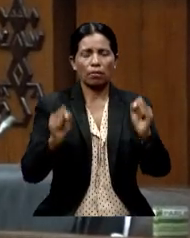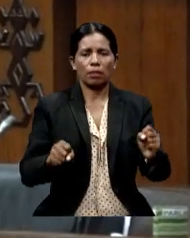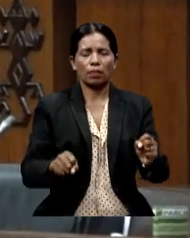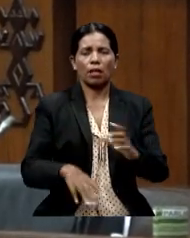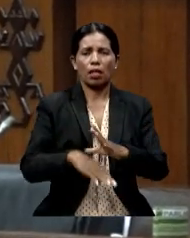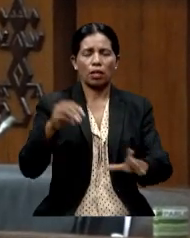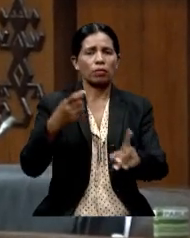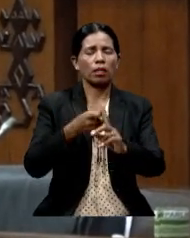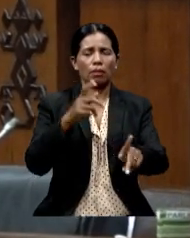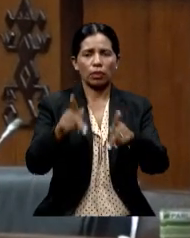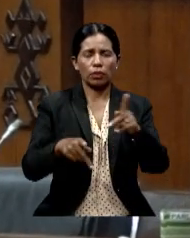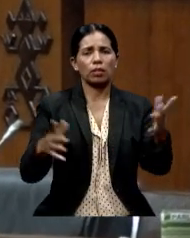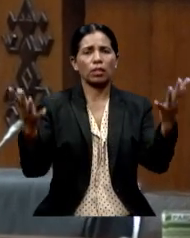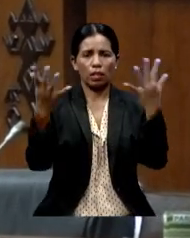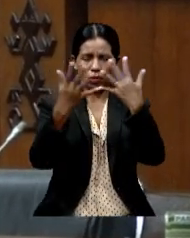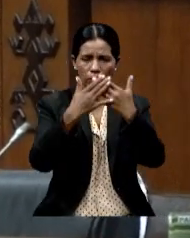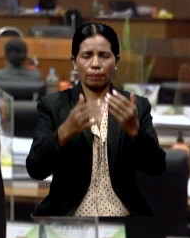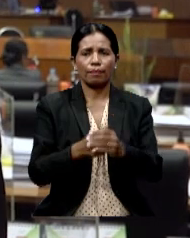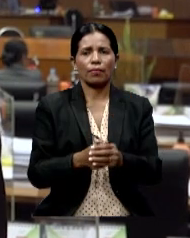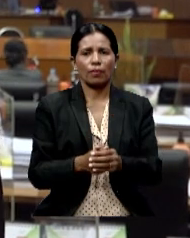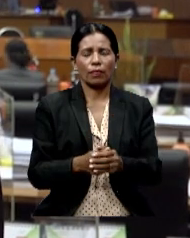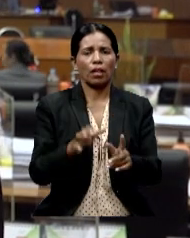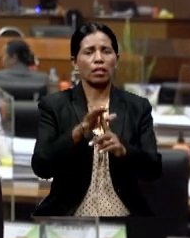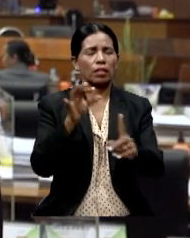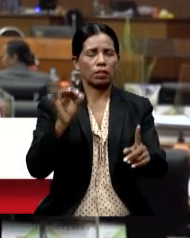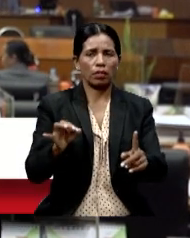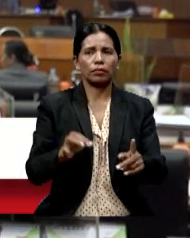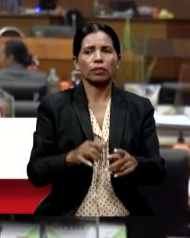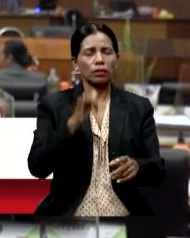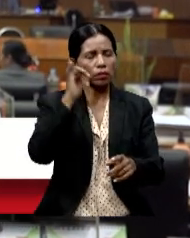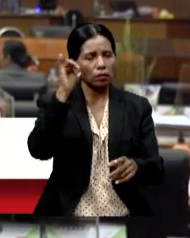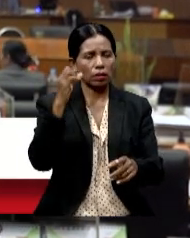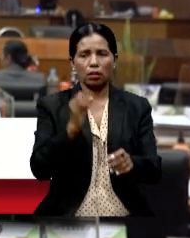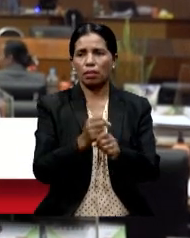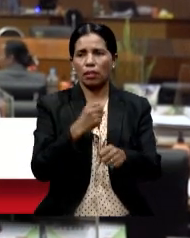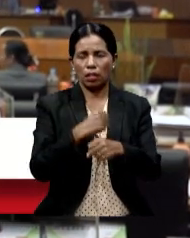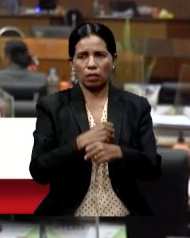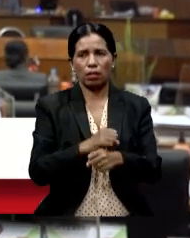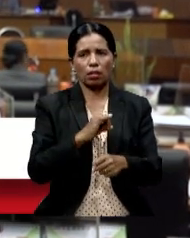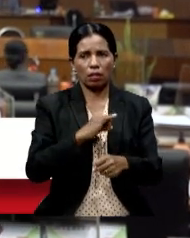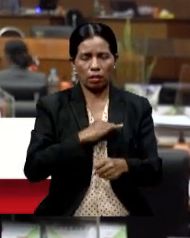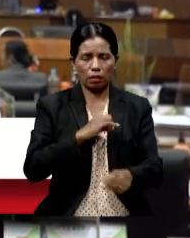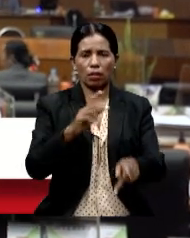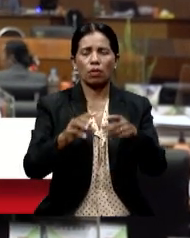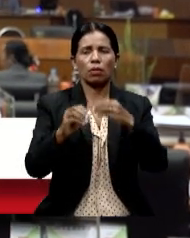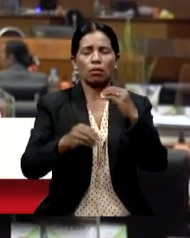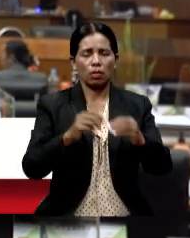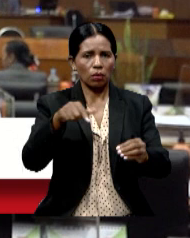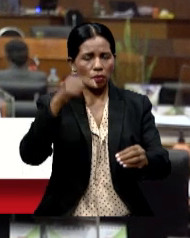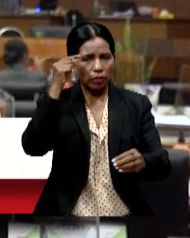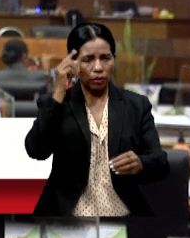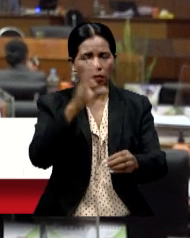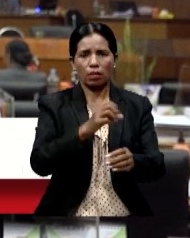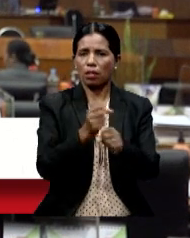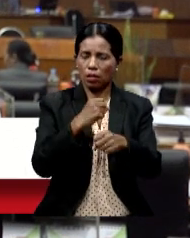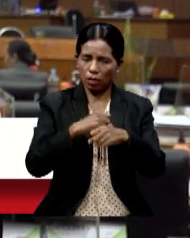povo Husina Kukun. A eleição de Zulga Tiona e a Ursela Bela Halotan no julgamento, a Bacona para a governação e da mesma Galau